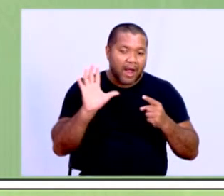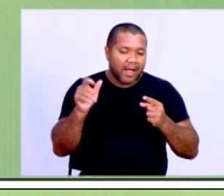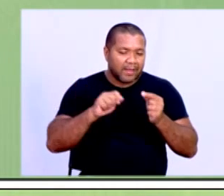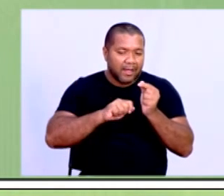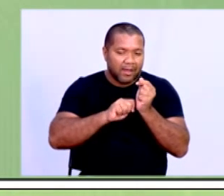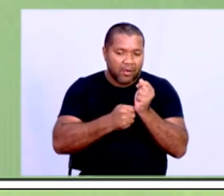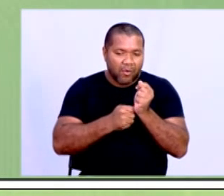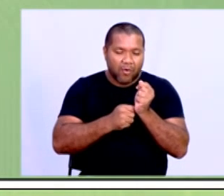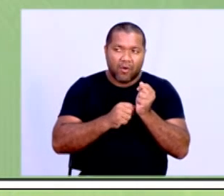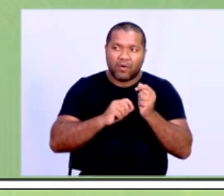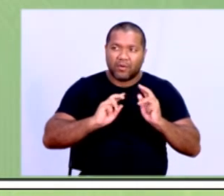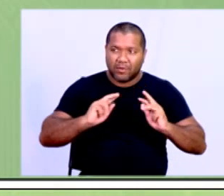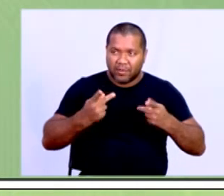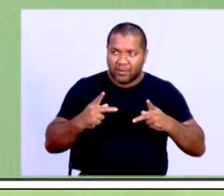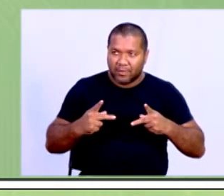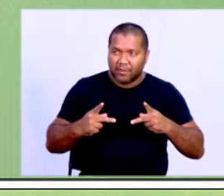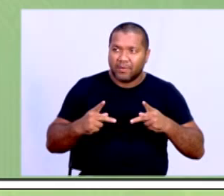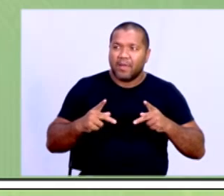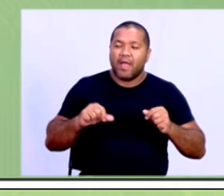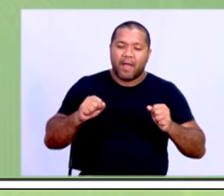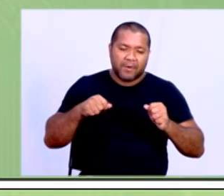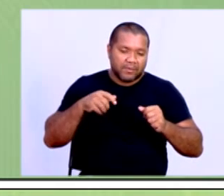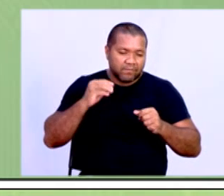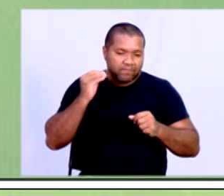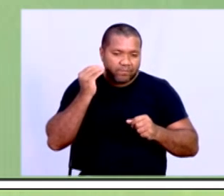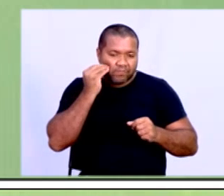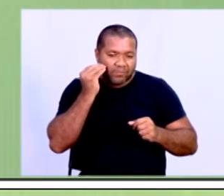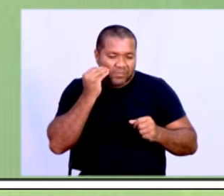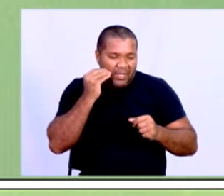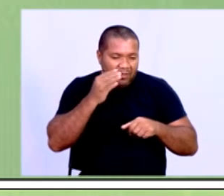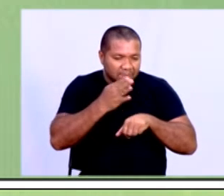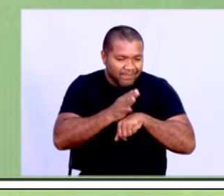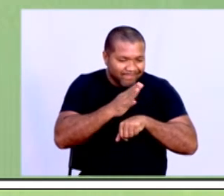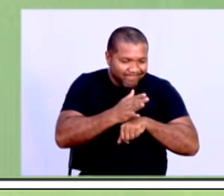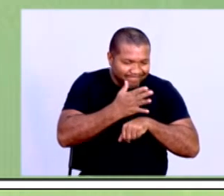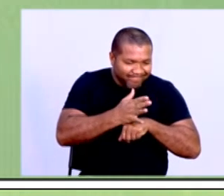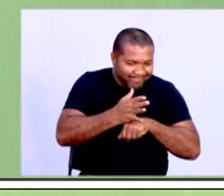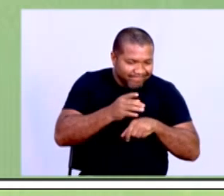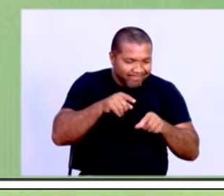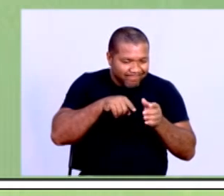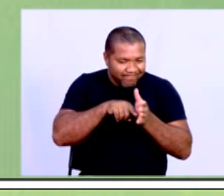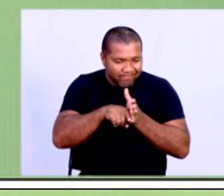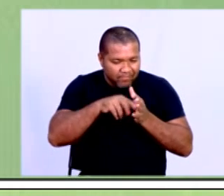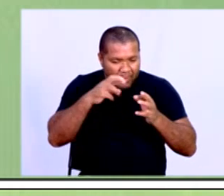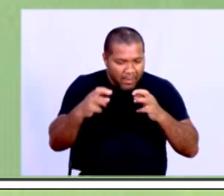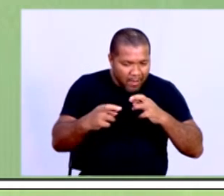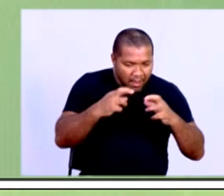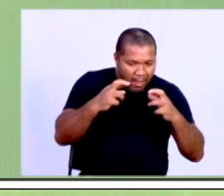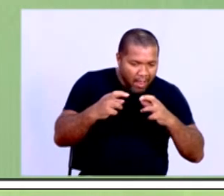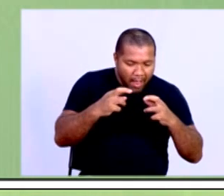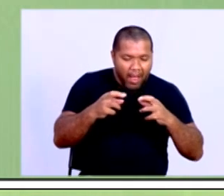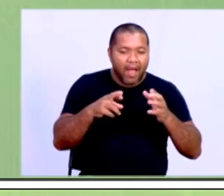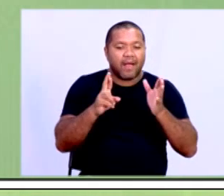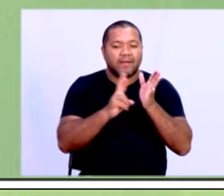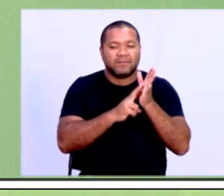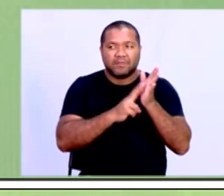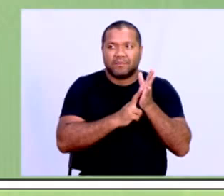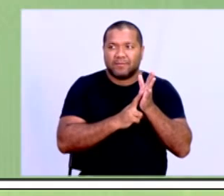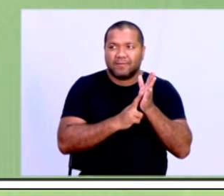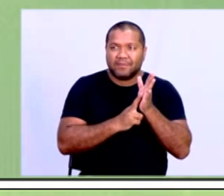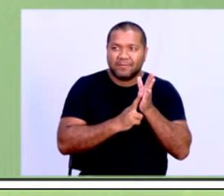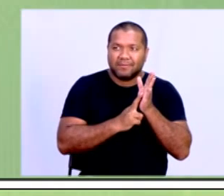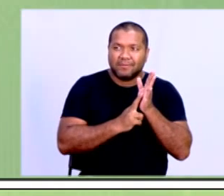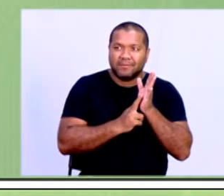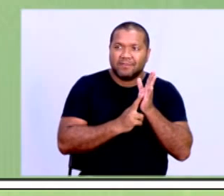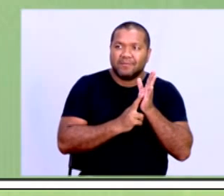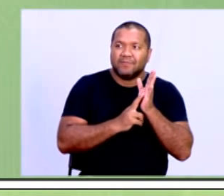é preenchido, testado e inspecionado. O resultado é incrementado, é